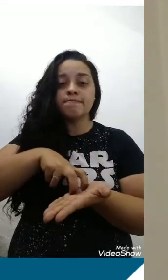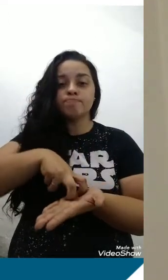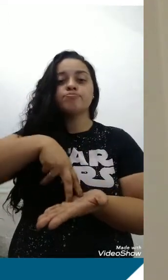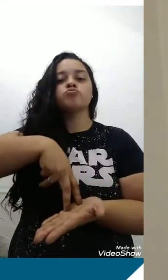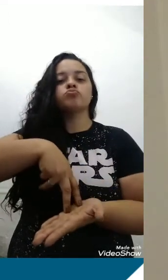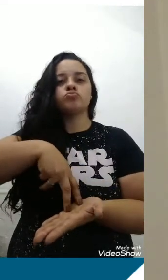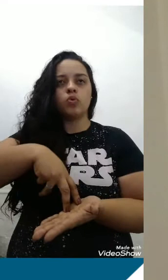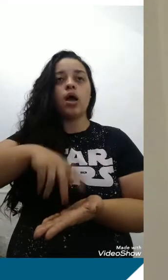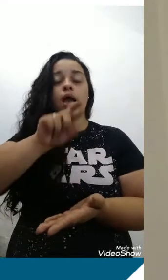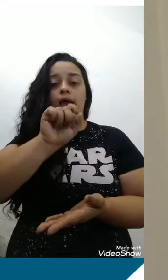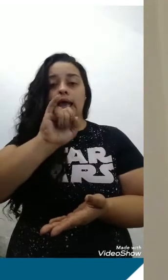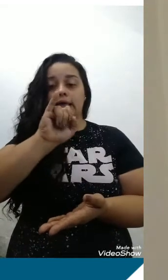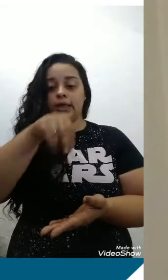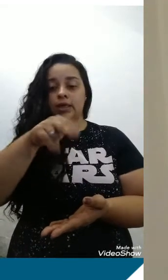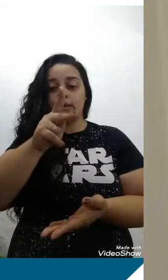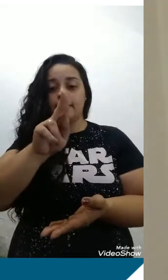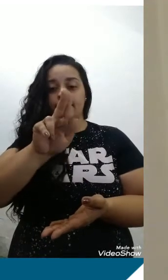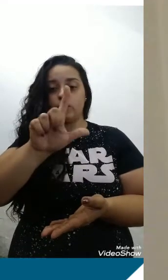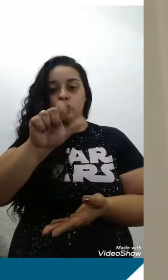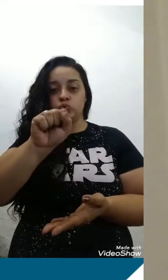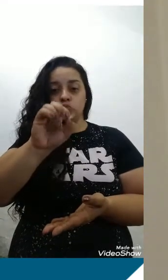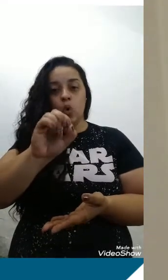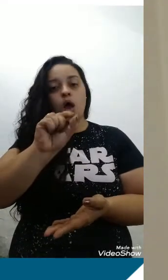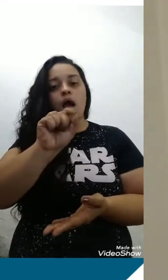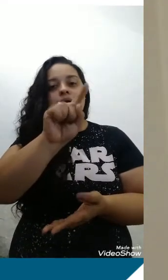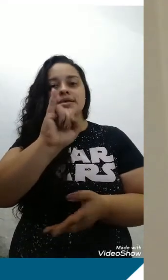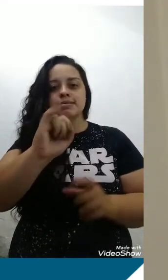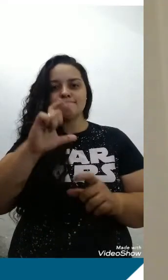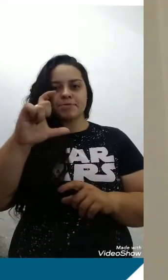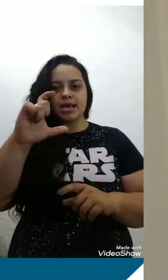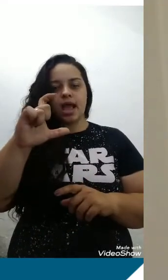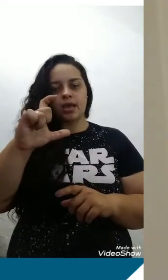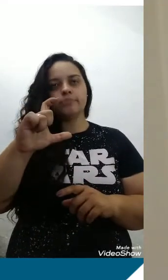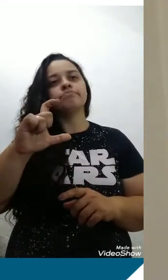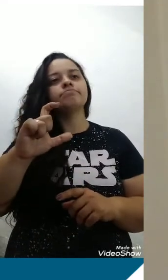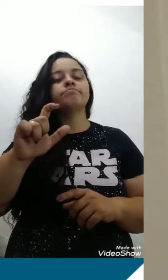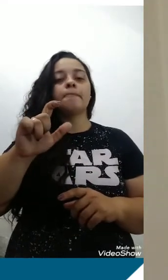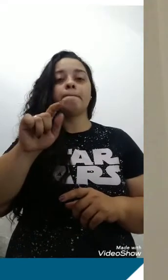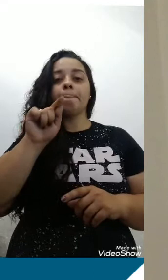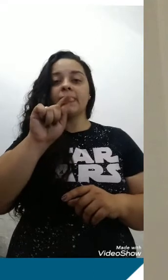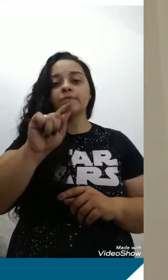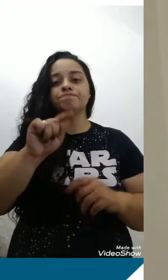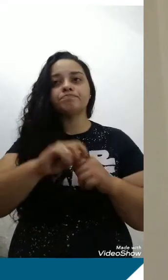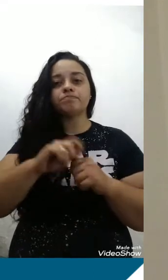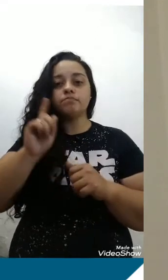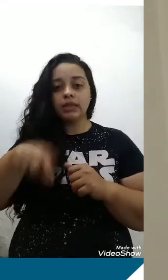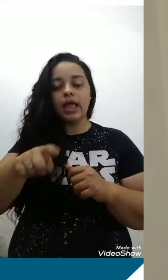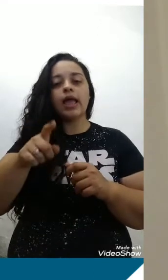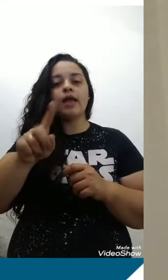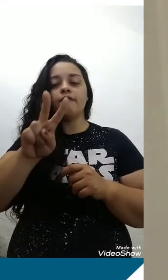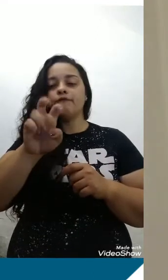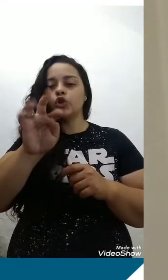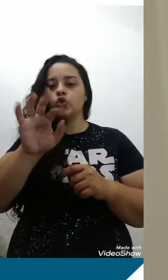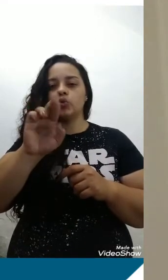de impulso. O impulso, que é escrito com a letra I maiúscula, é